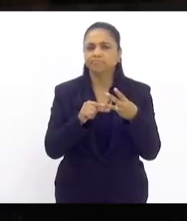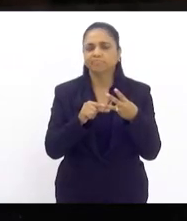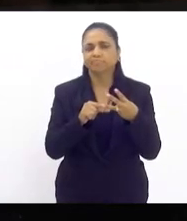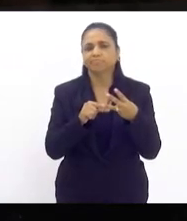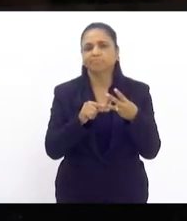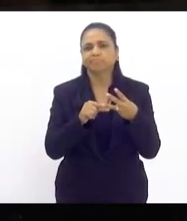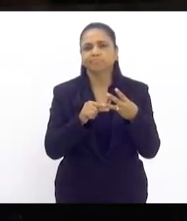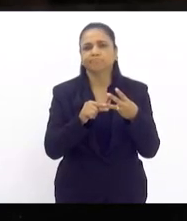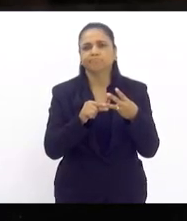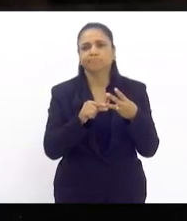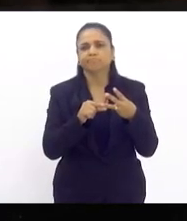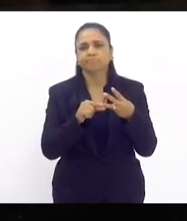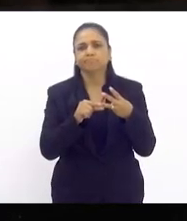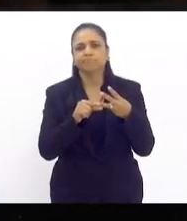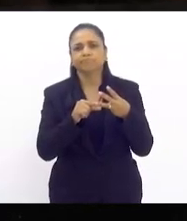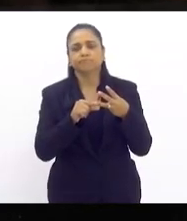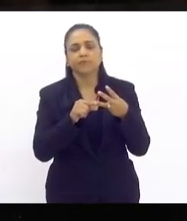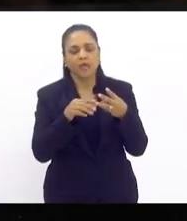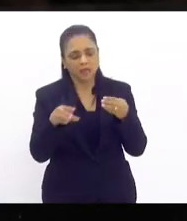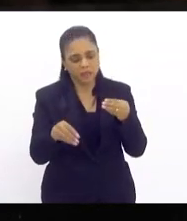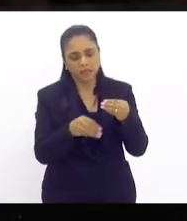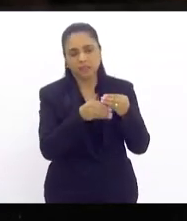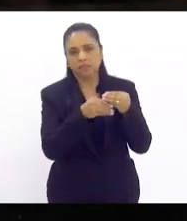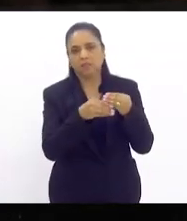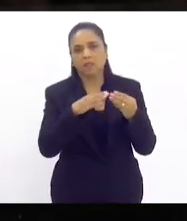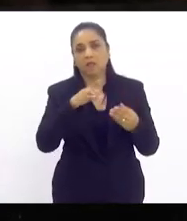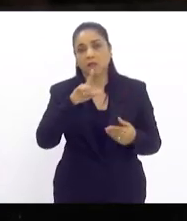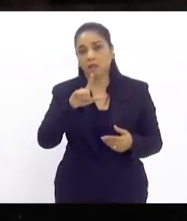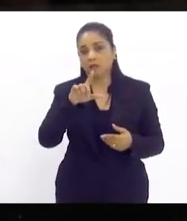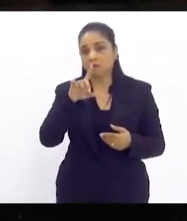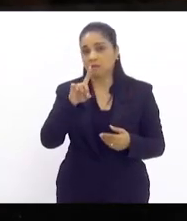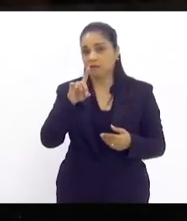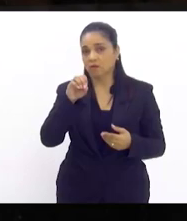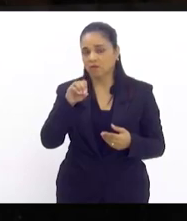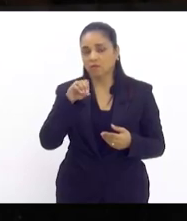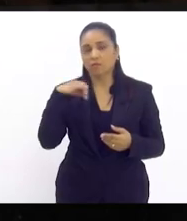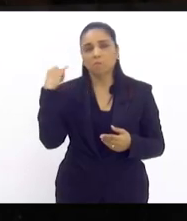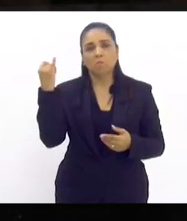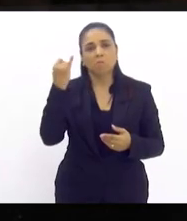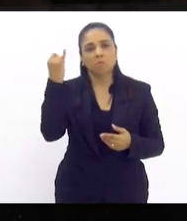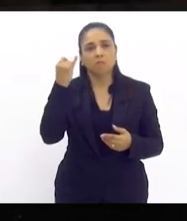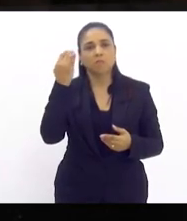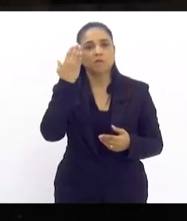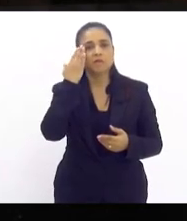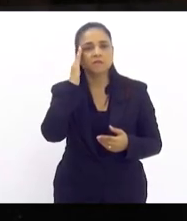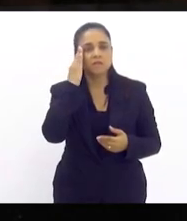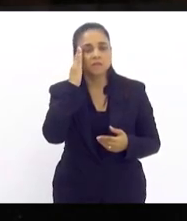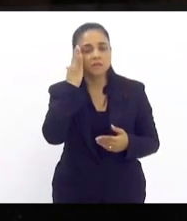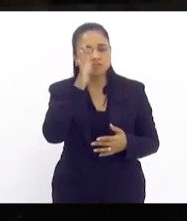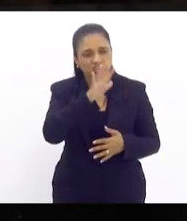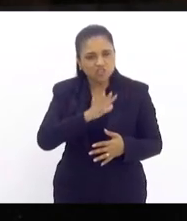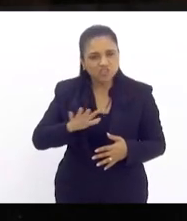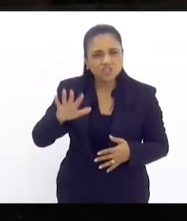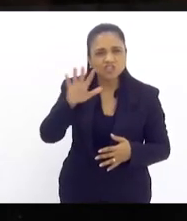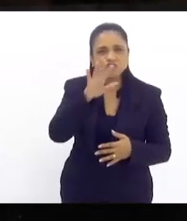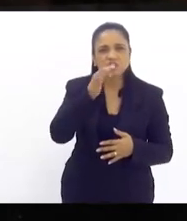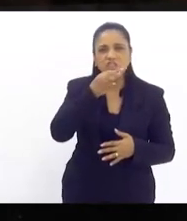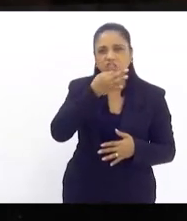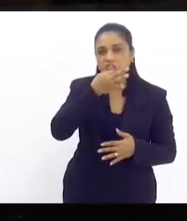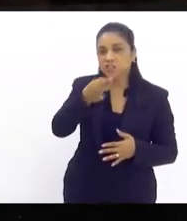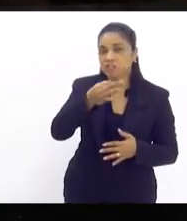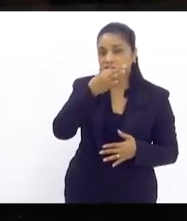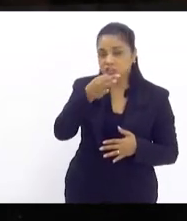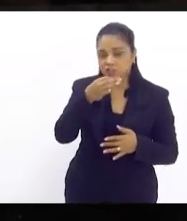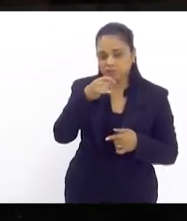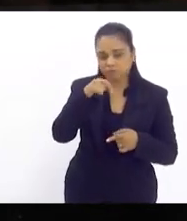estão contidos na LDO, que são importantes para a gente entender, de modo geral, a situação crítica do Estado do Rio